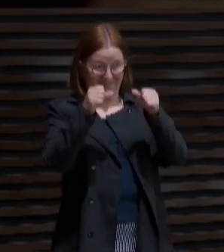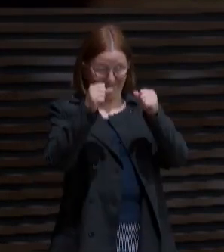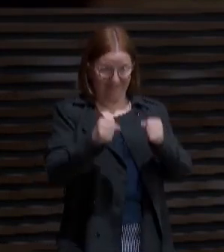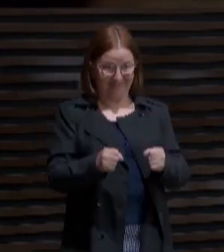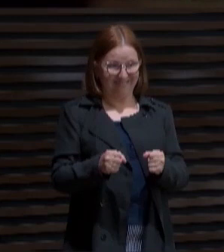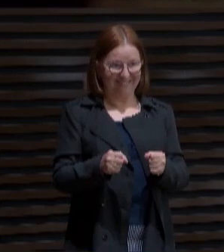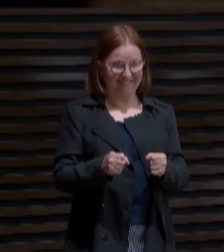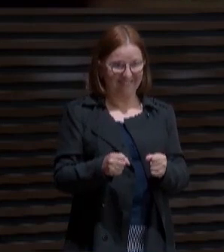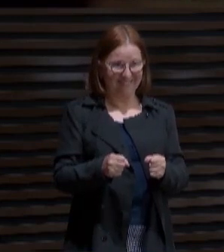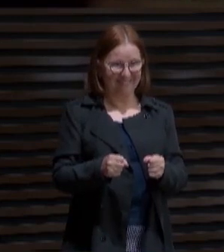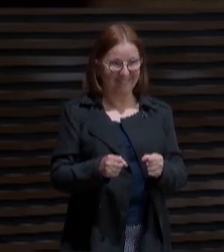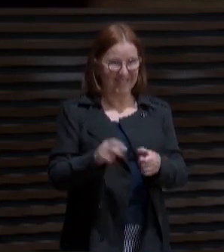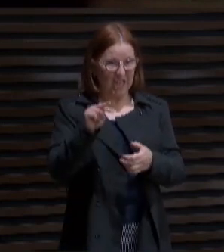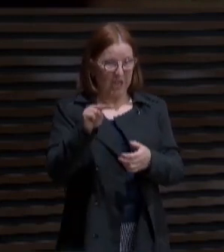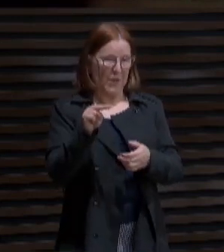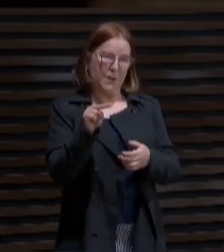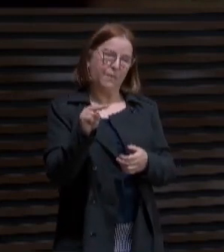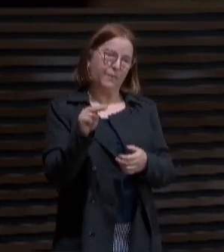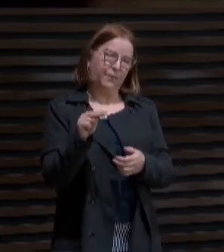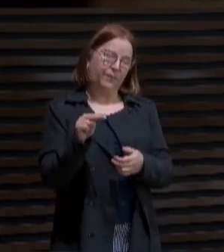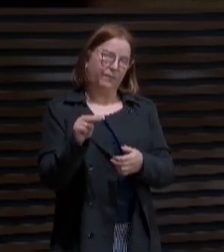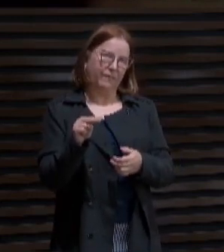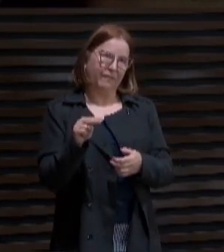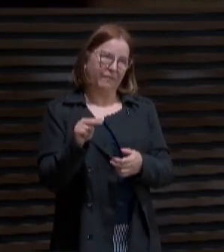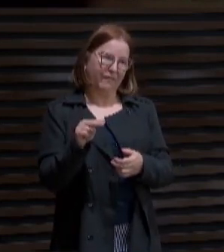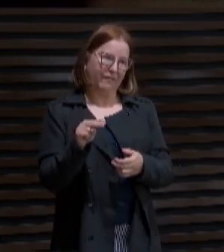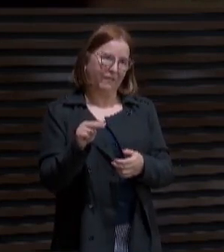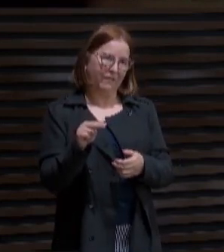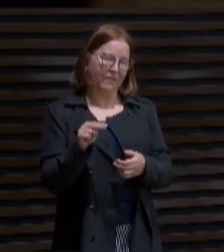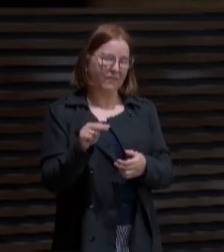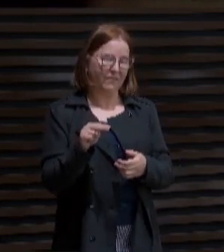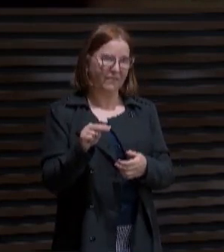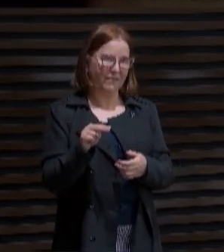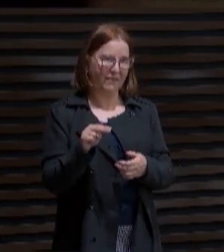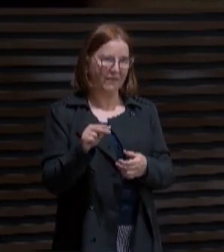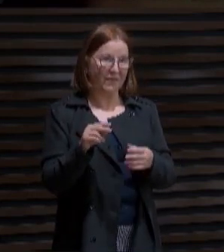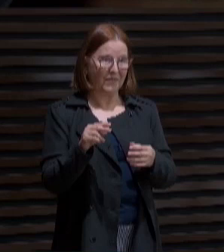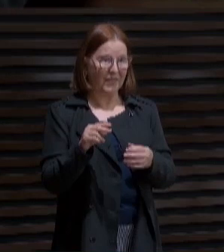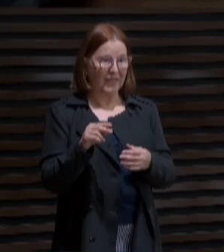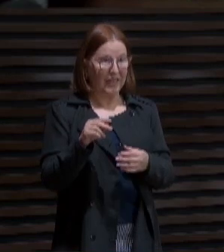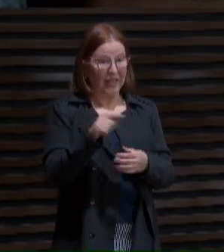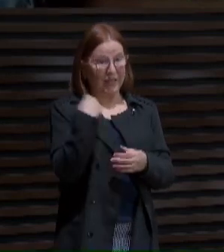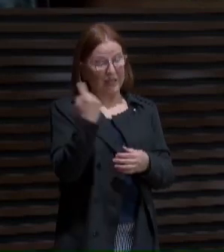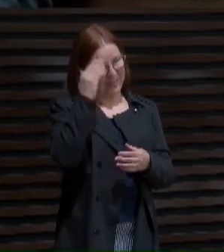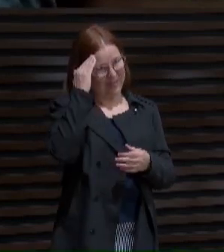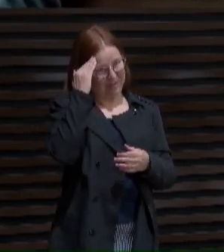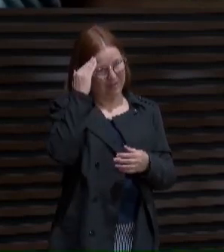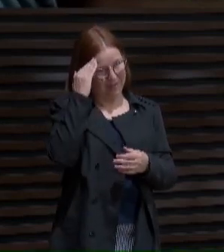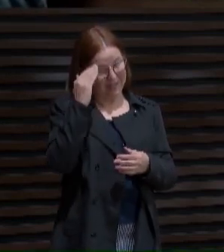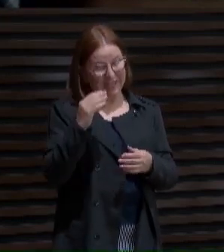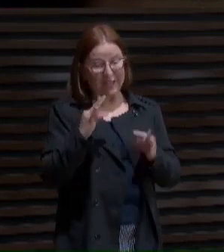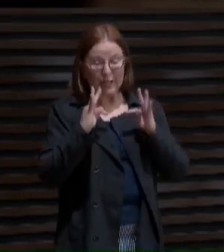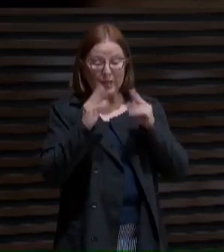Da mesma maneira que nós dizemos que estatisticamente todas as pessoas que nascem, 100% delas